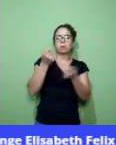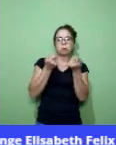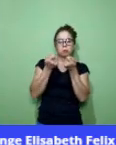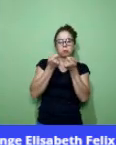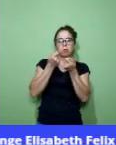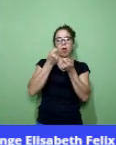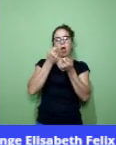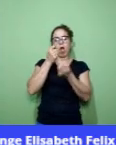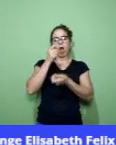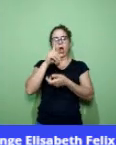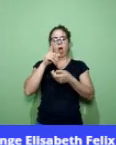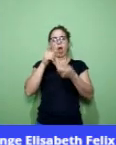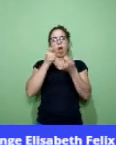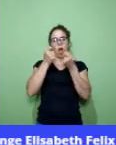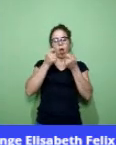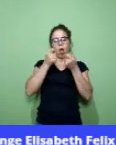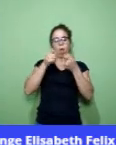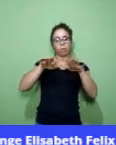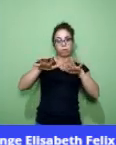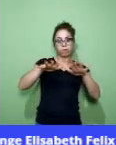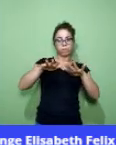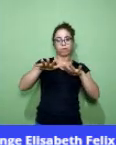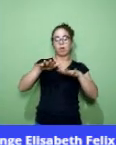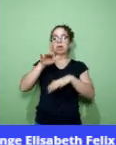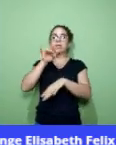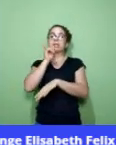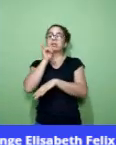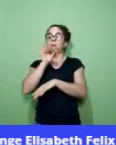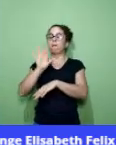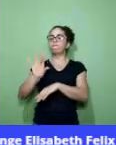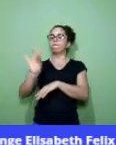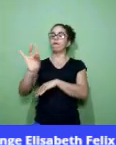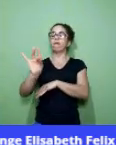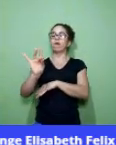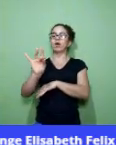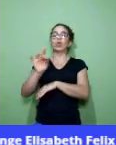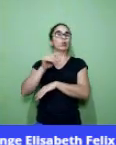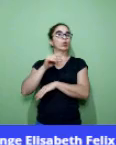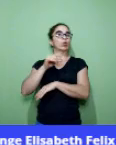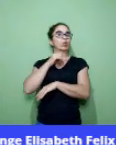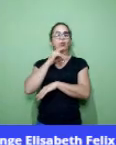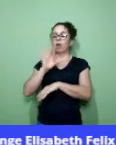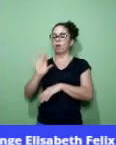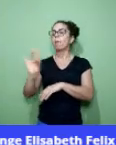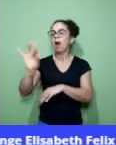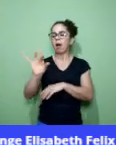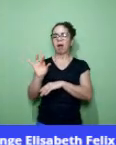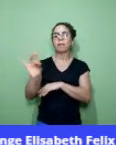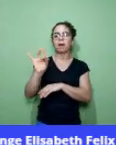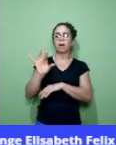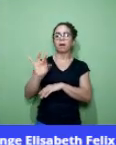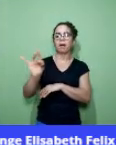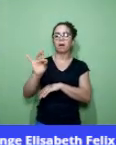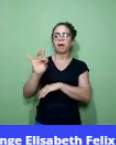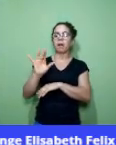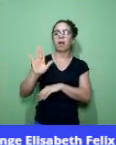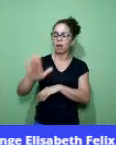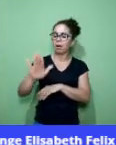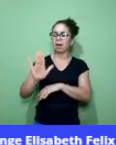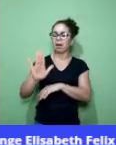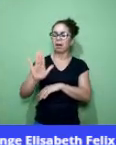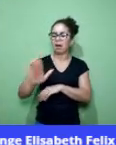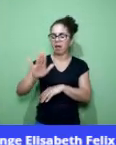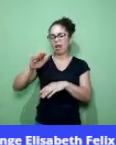vezes, pelo fato de ter os movimentos involuntários, não conseguir realizar a atividade, essa situação do velcro, muitas vezes ele não